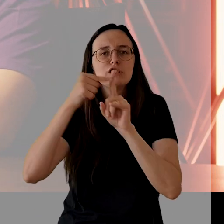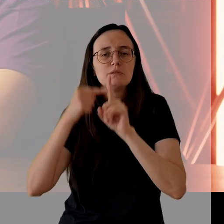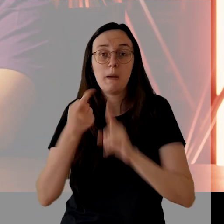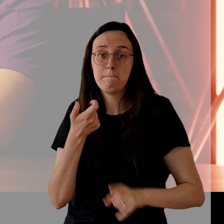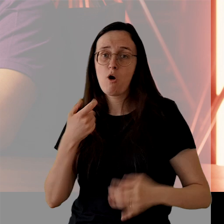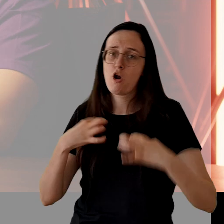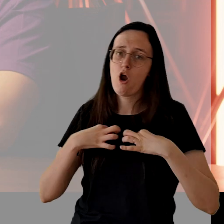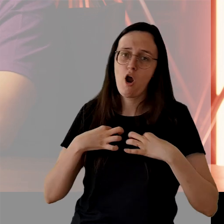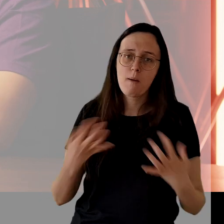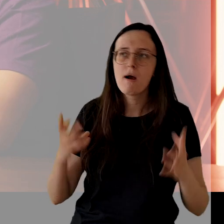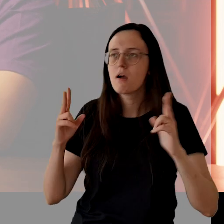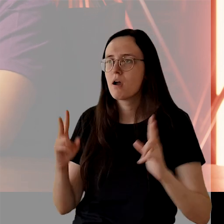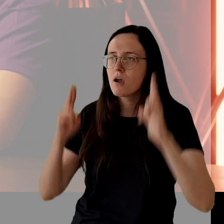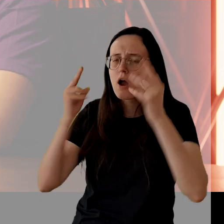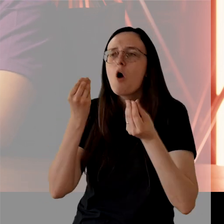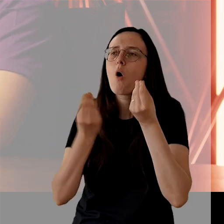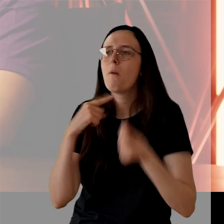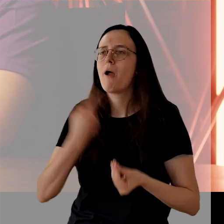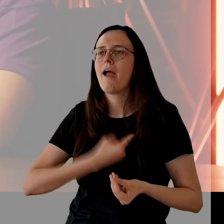roupa em uma determinada cena, como que a gente